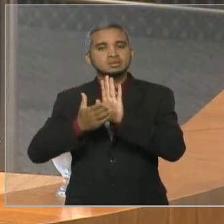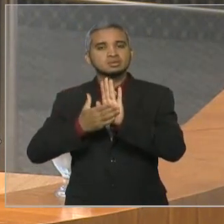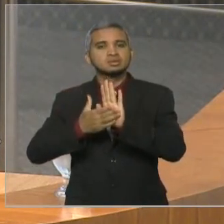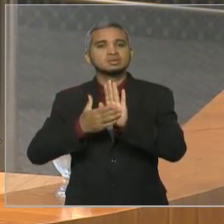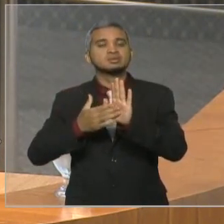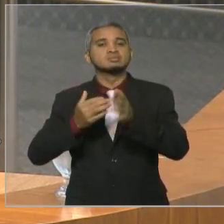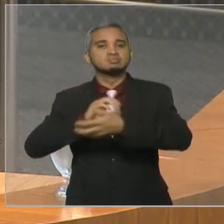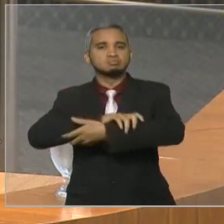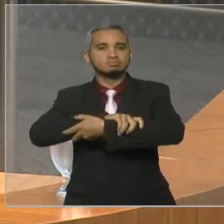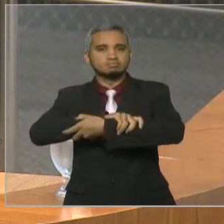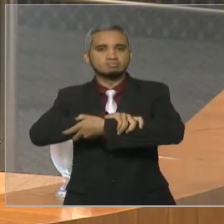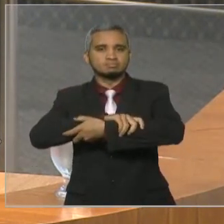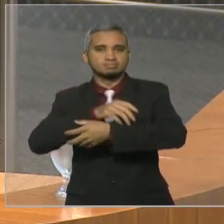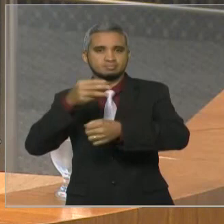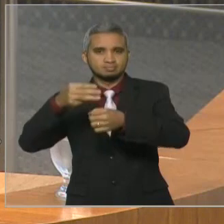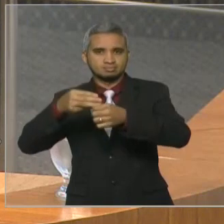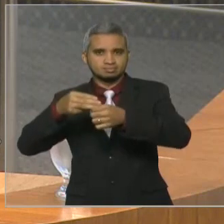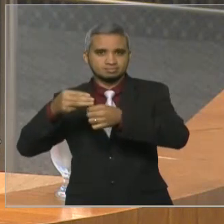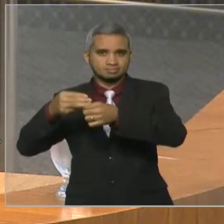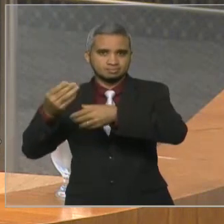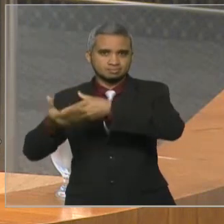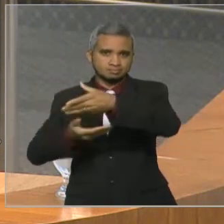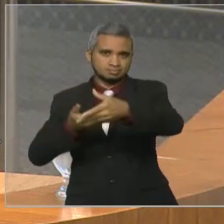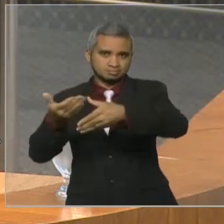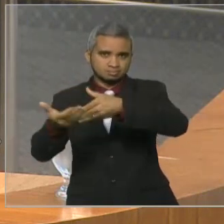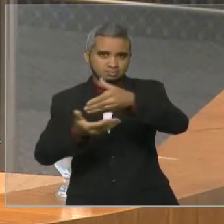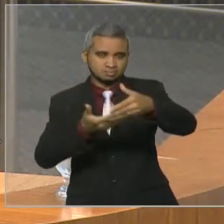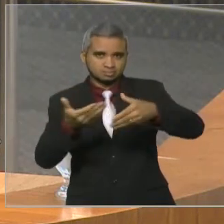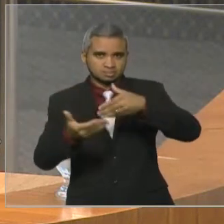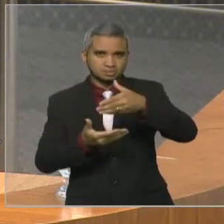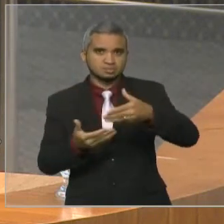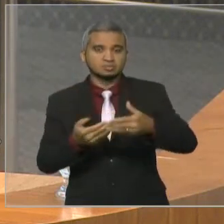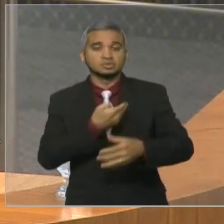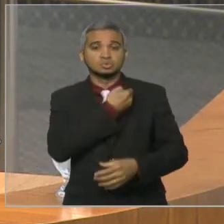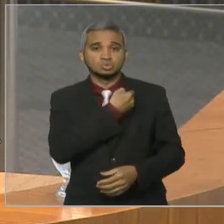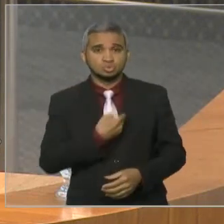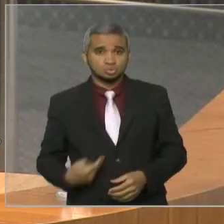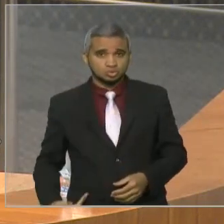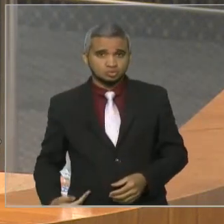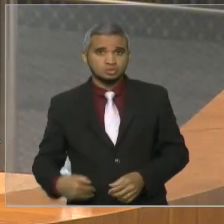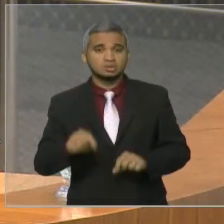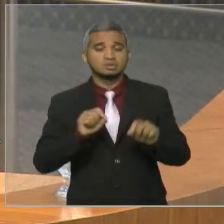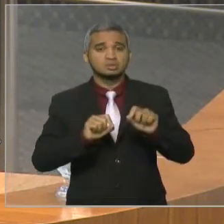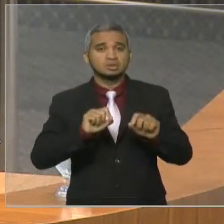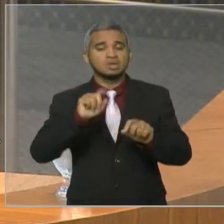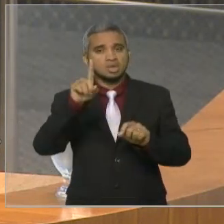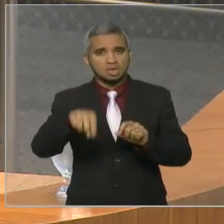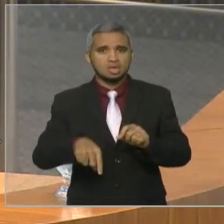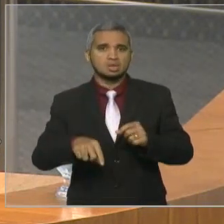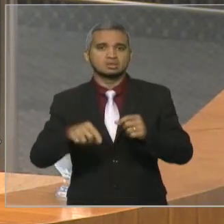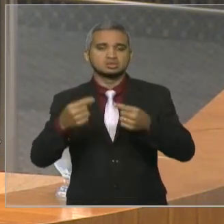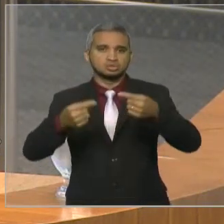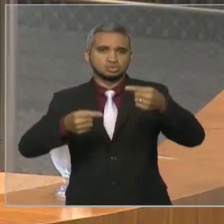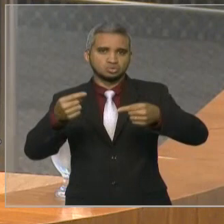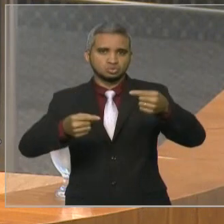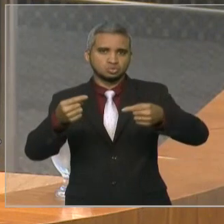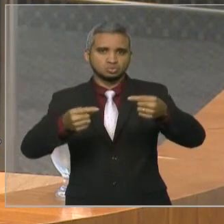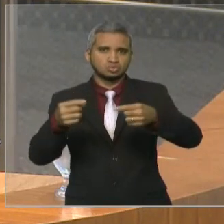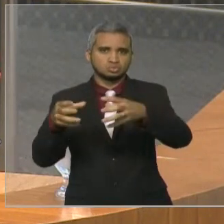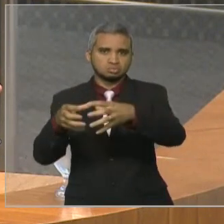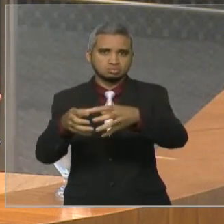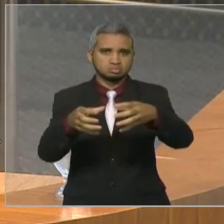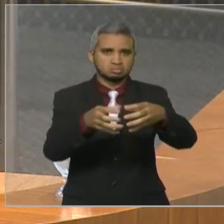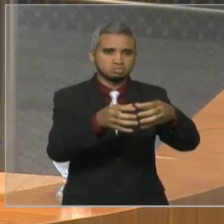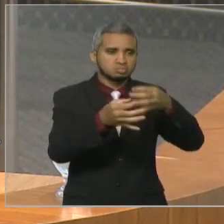Até porque o governo é um governo que discute com as suas bases para que a gente possa trazer um melhor serviço de saúde